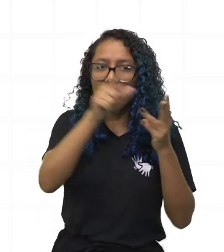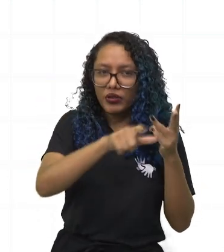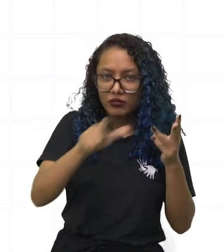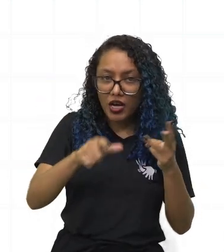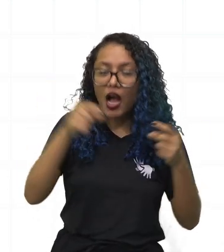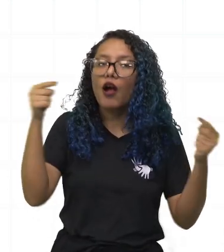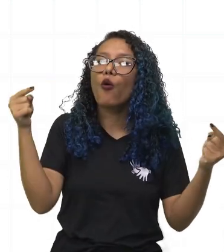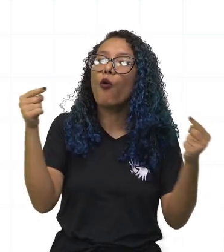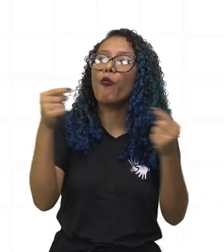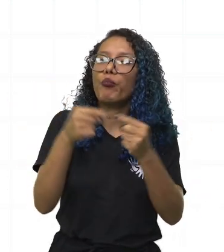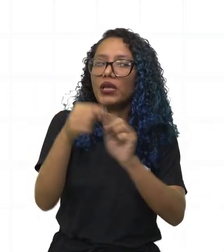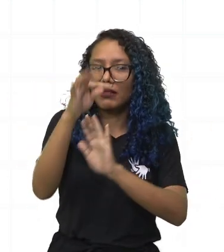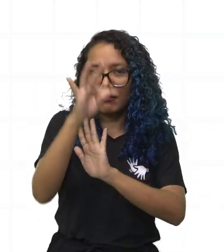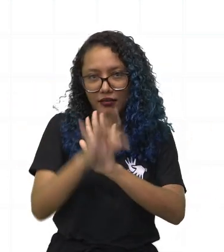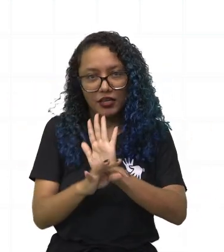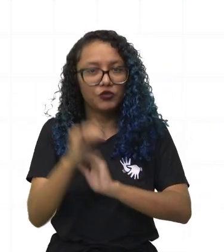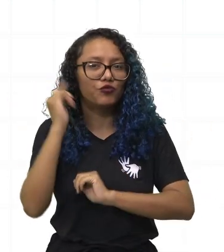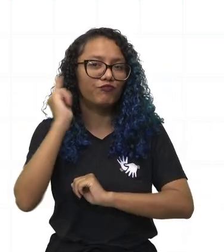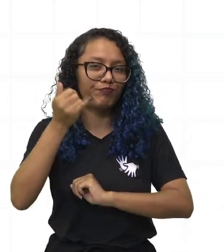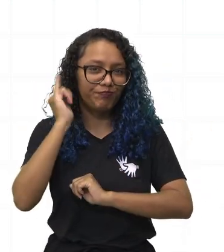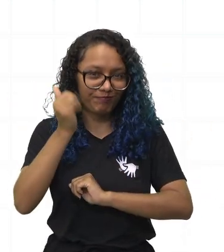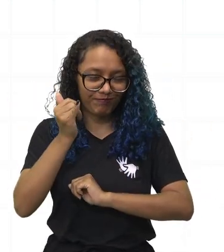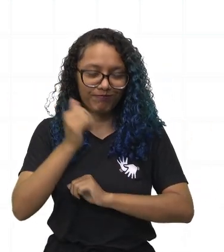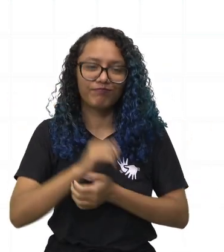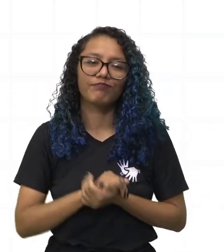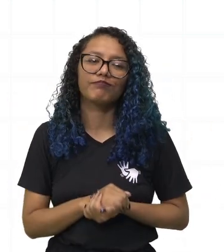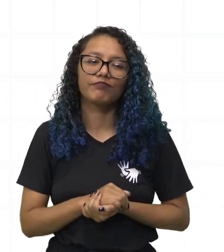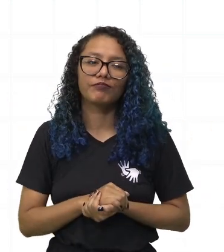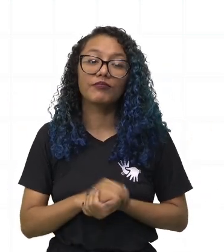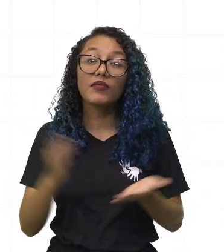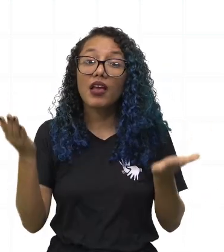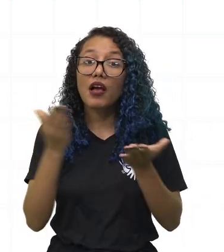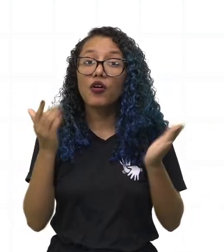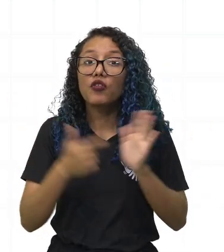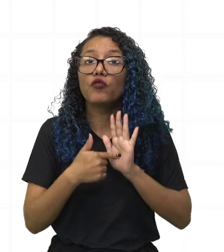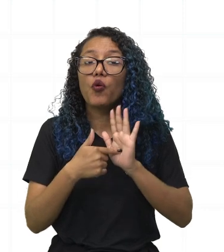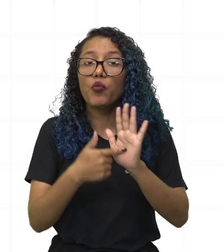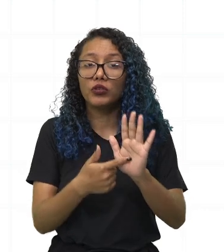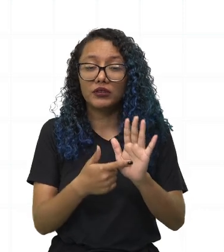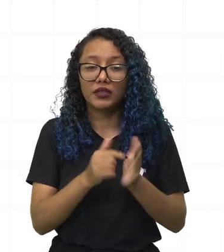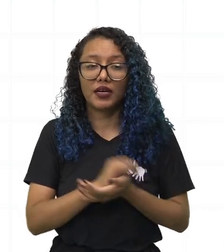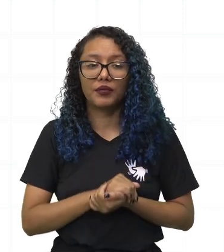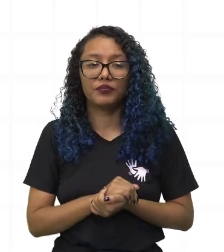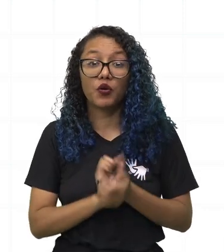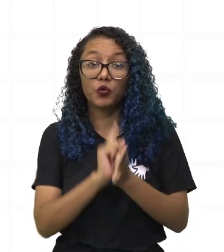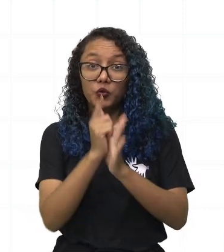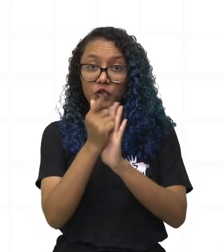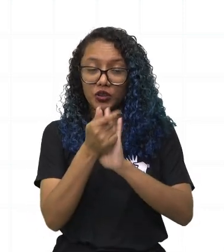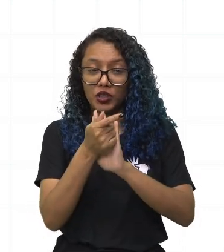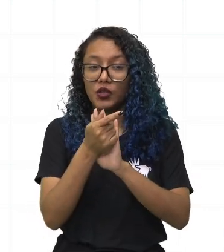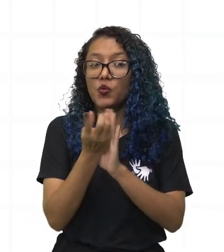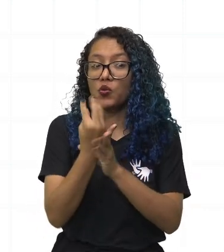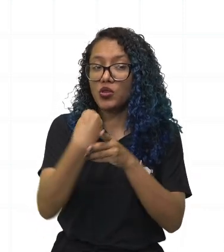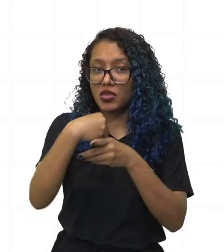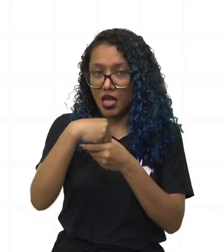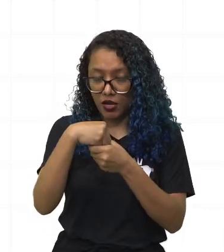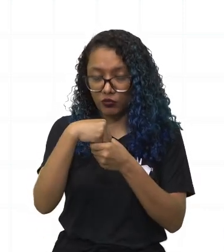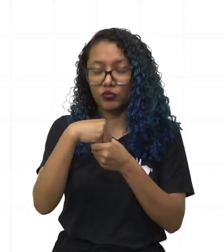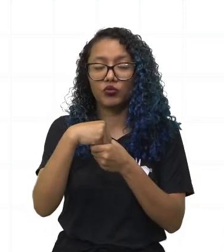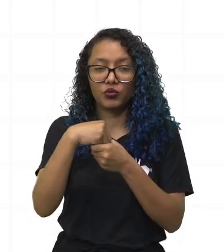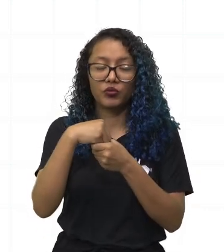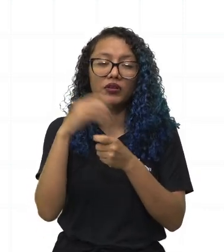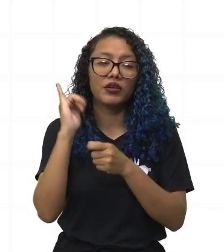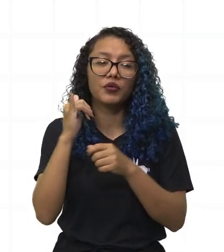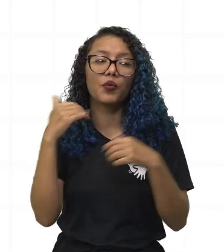texto narrativo, certo? Agora vamos ver um gênero que está dentro do texto narrativo. Os Três Porquinhos,